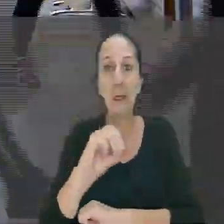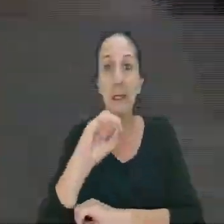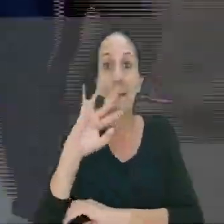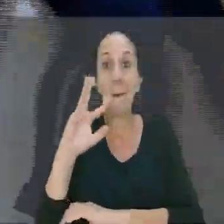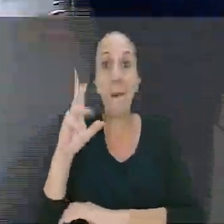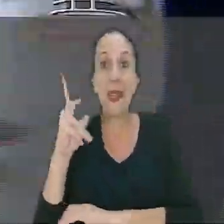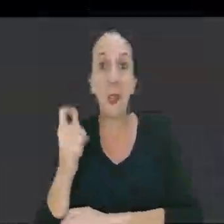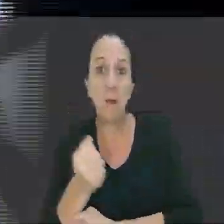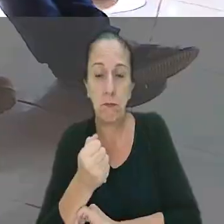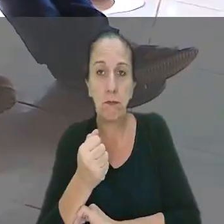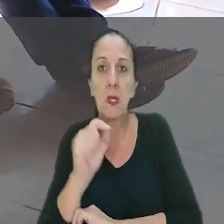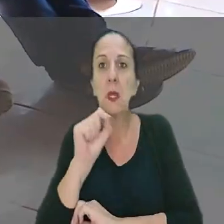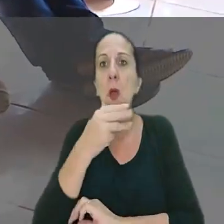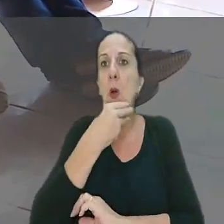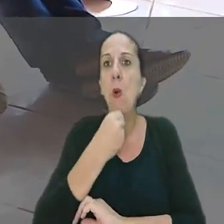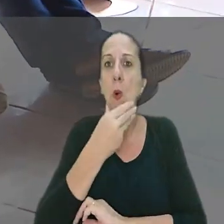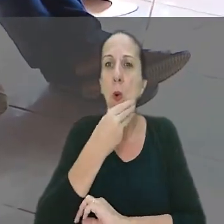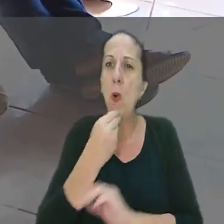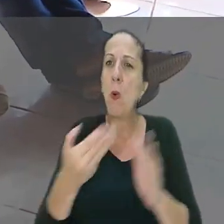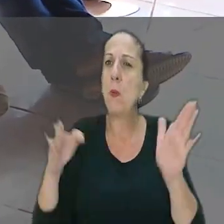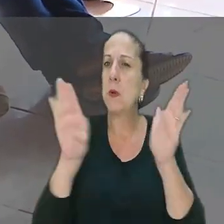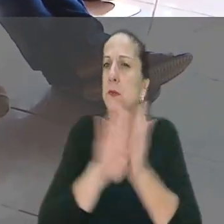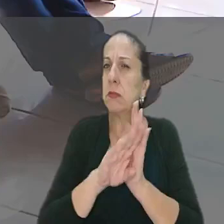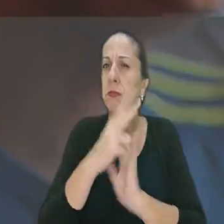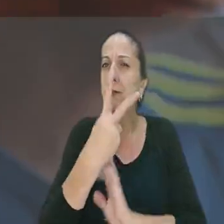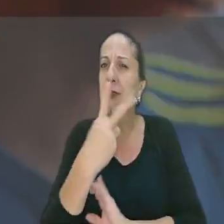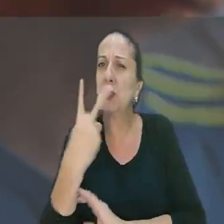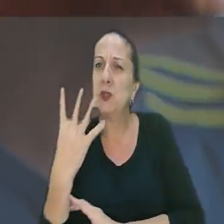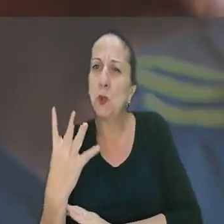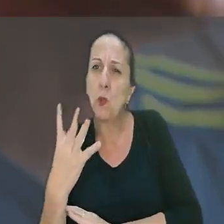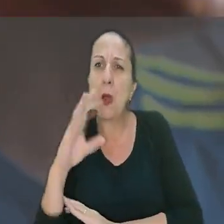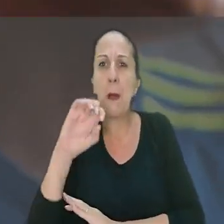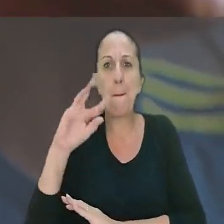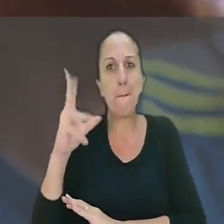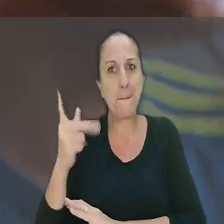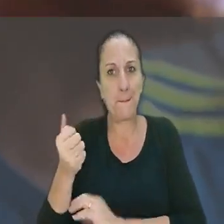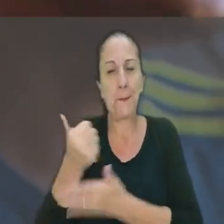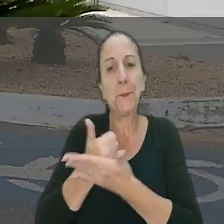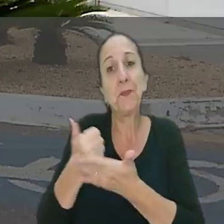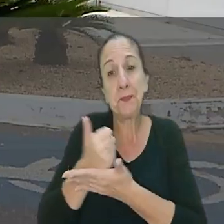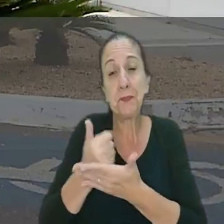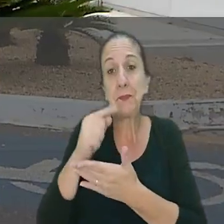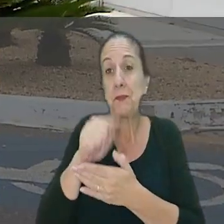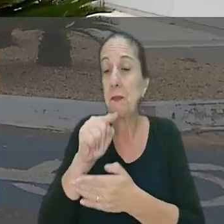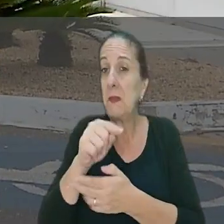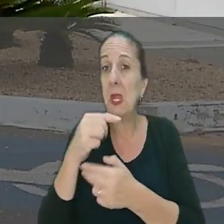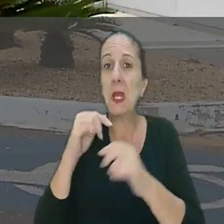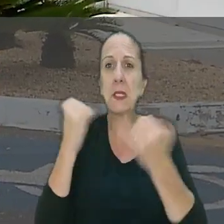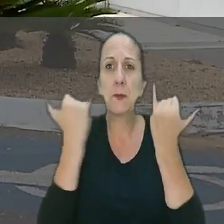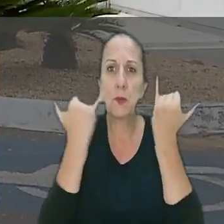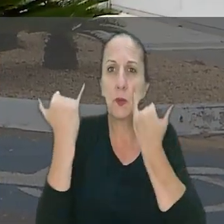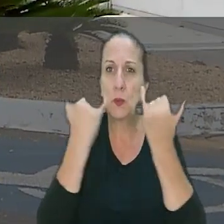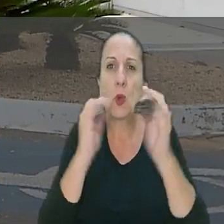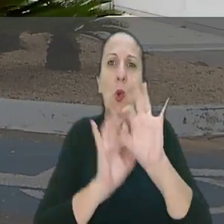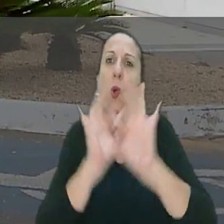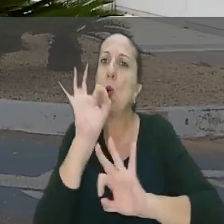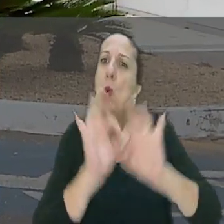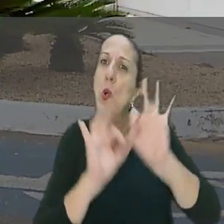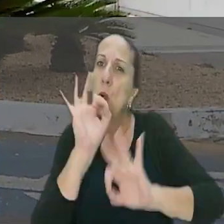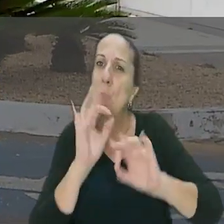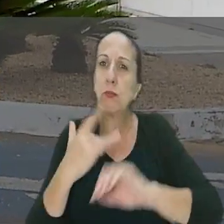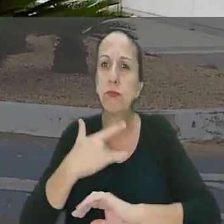30 milhões, enquanto o de homens deve chegar a quase 24 milhões. Com base nessas projeções, a